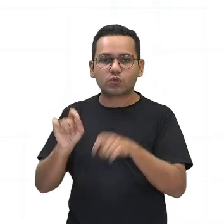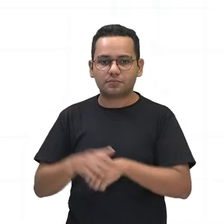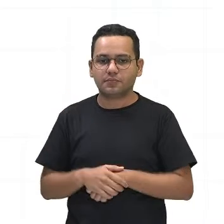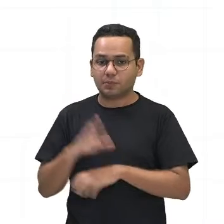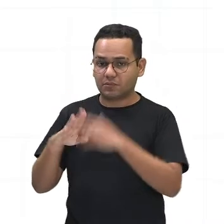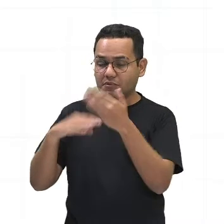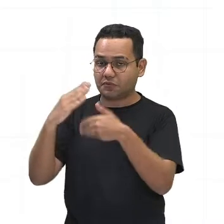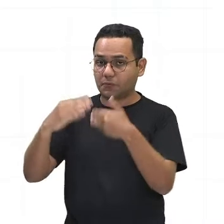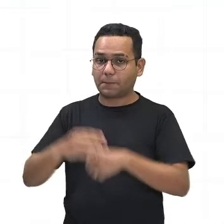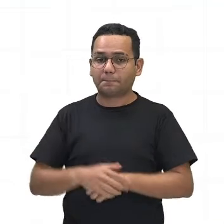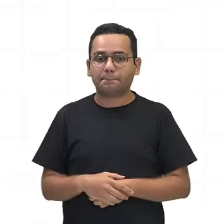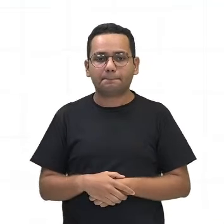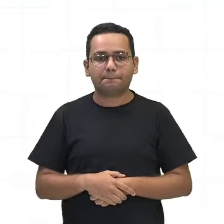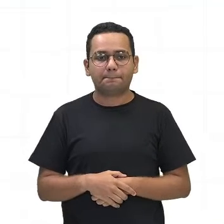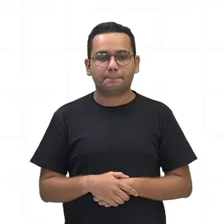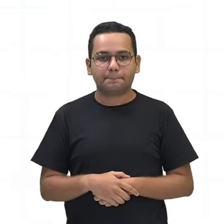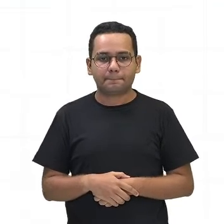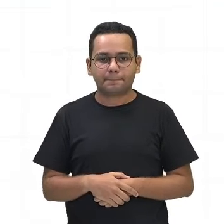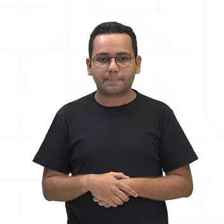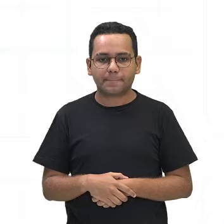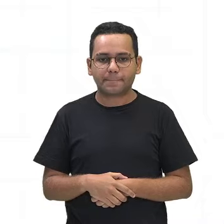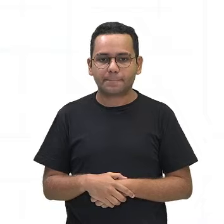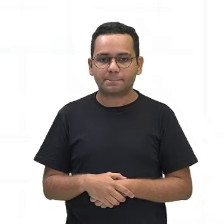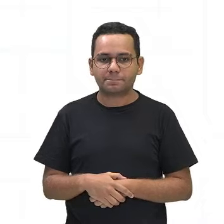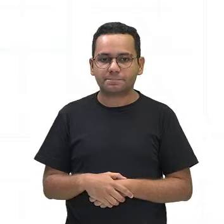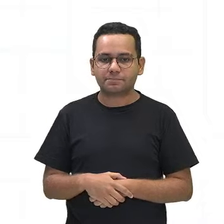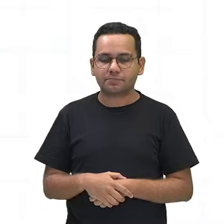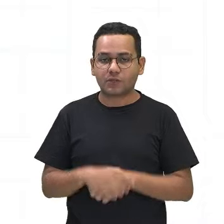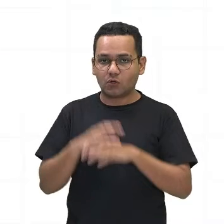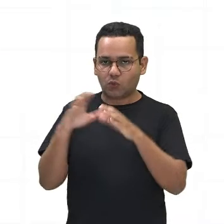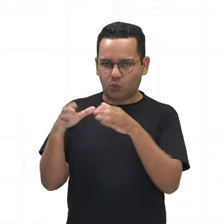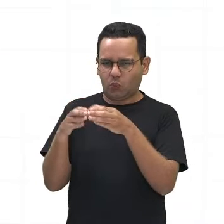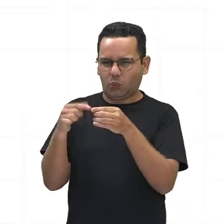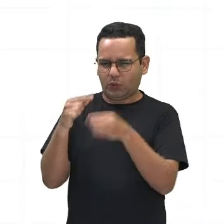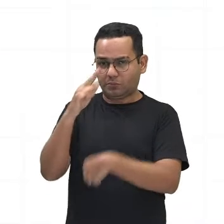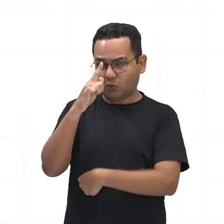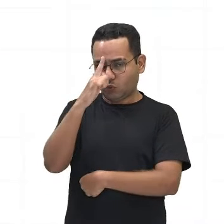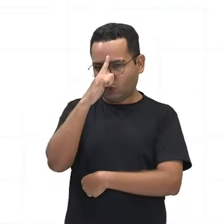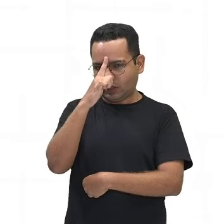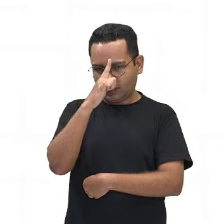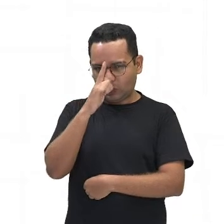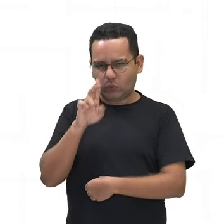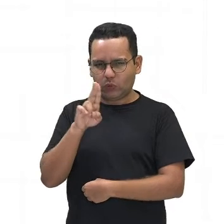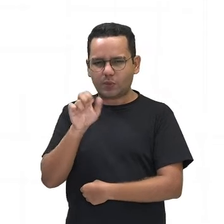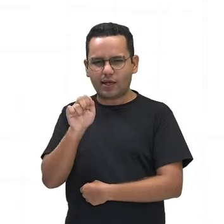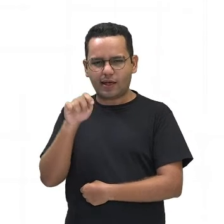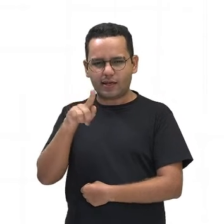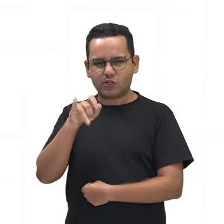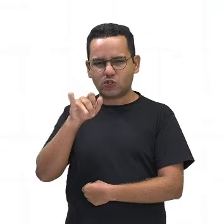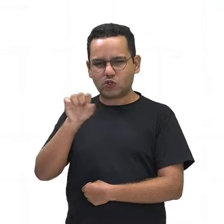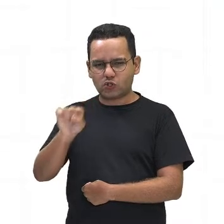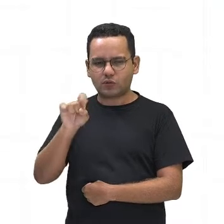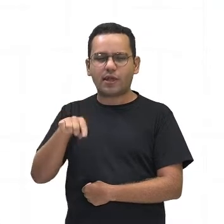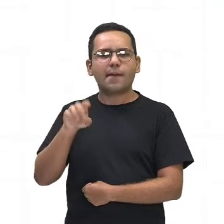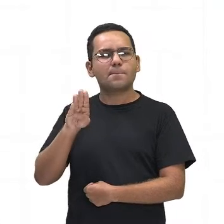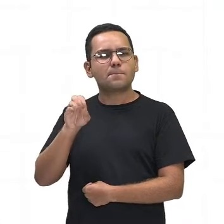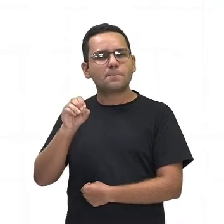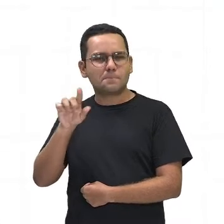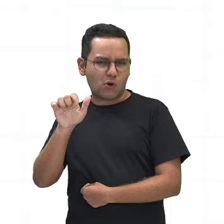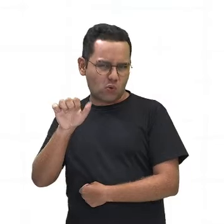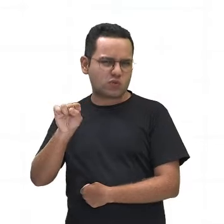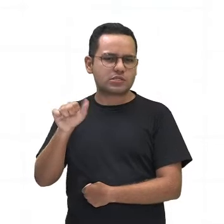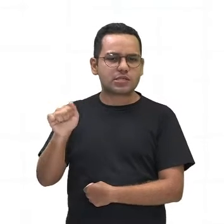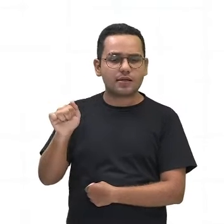evolutiva, tá? Que do grego aí vem angeios, que significa bolsa, e esperma, sementes,